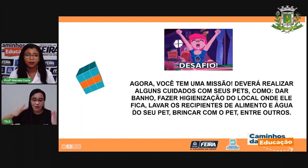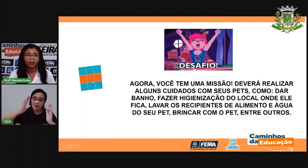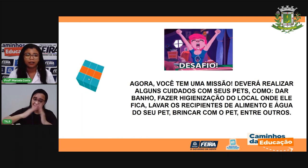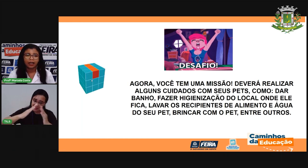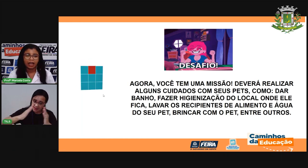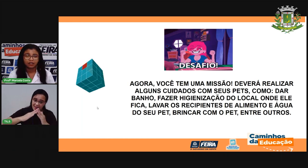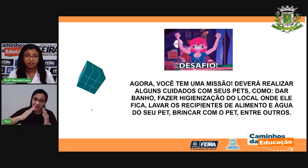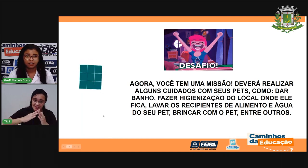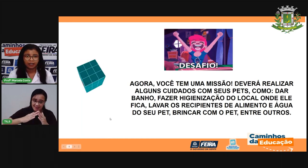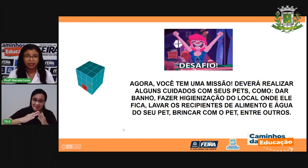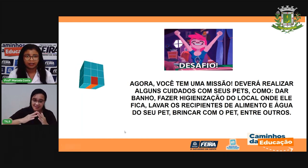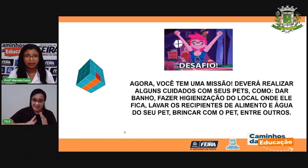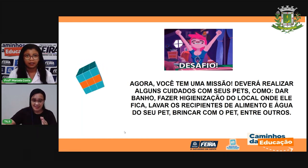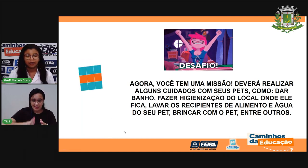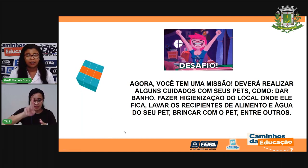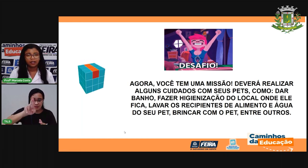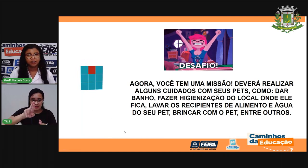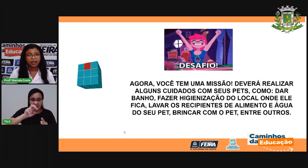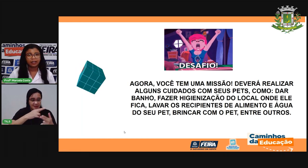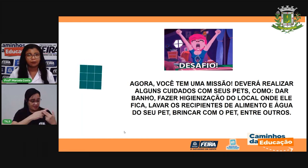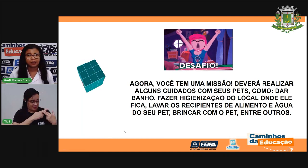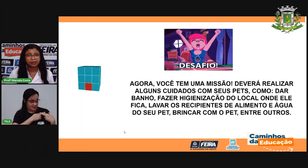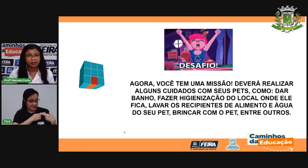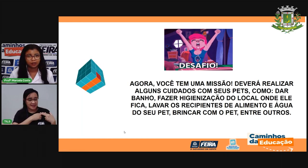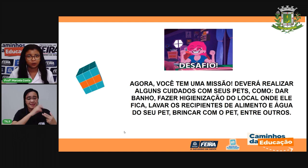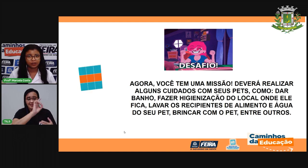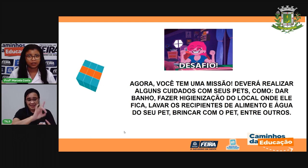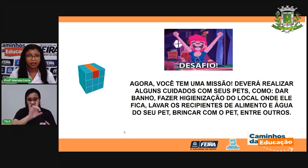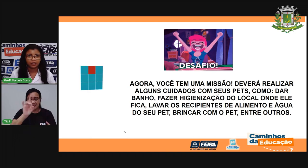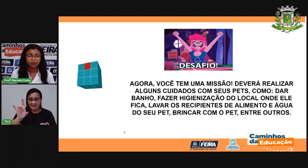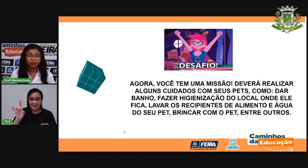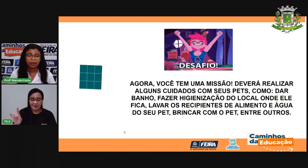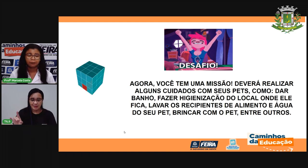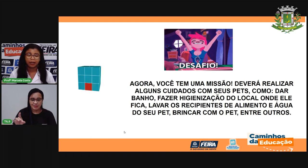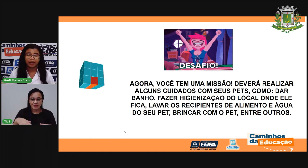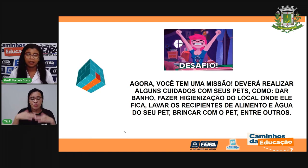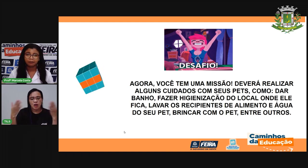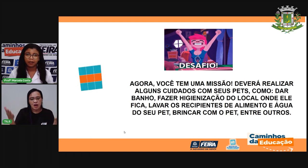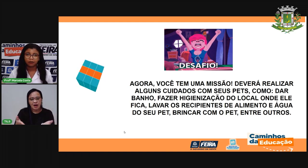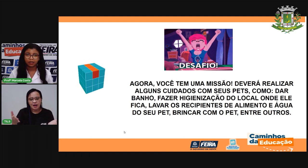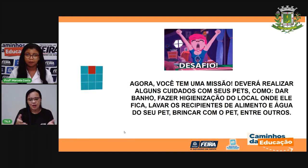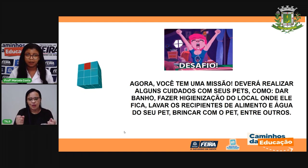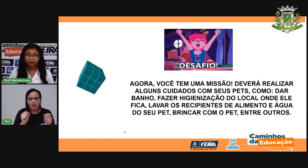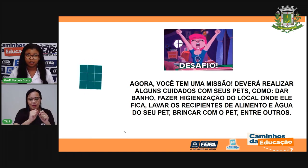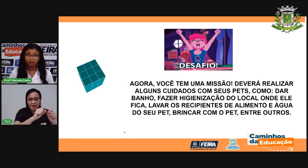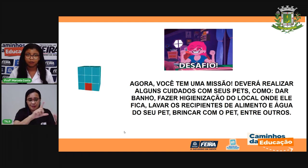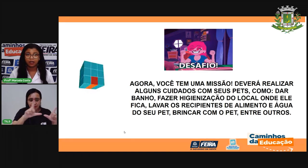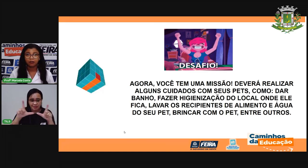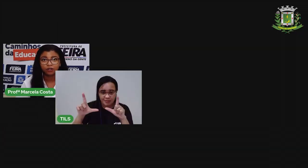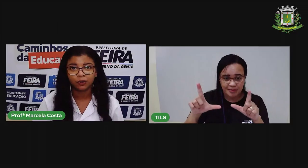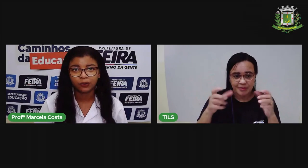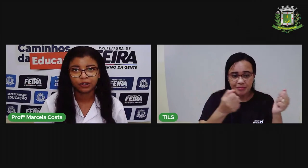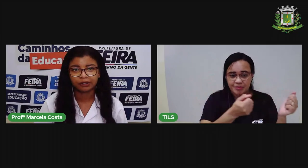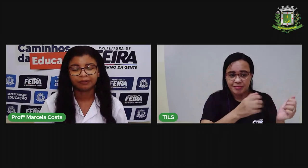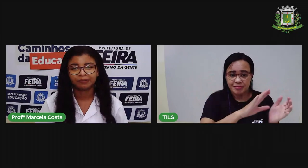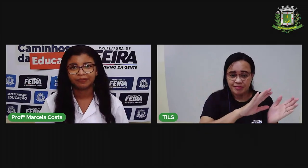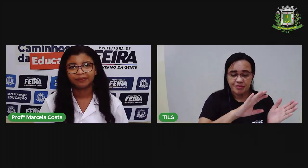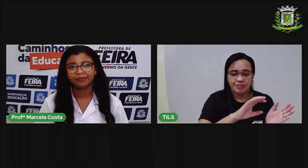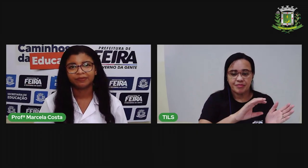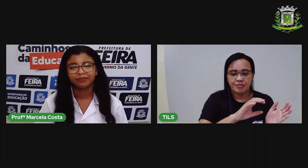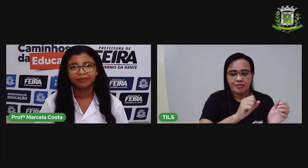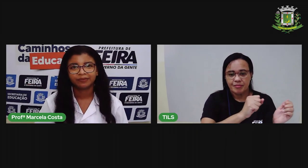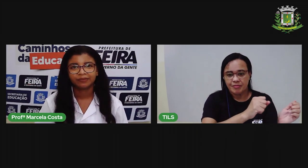Agora, a gente vai retirar aqui a apresentação do slide para relembrar as espécies que gente viu na aula de hoje.